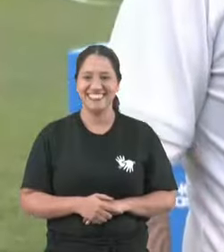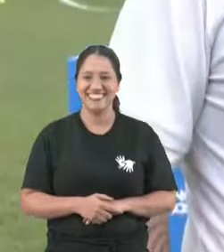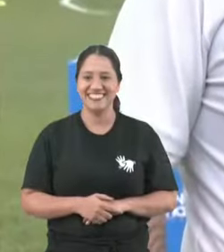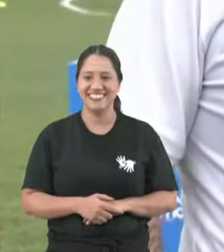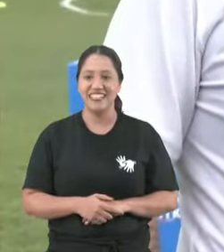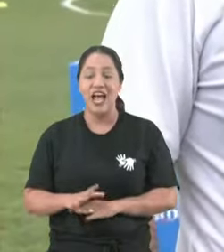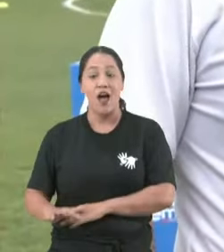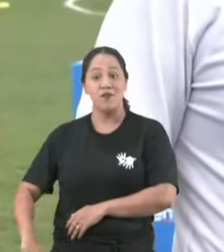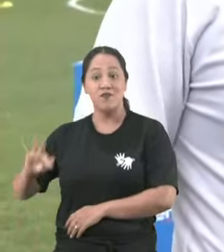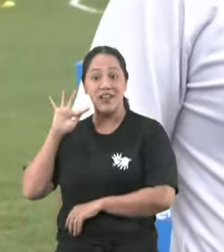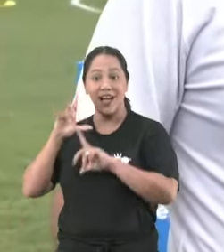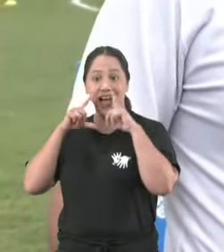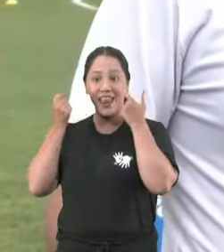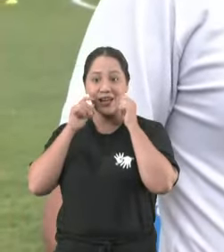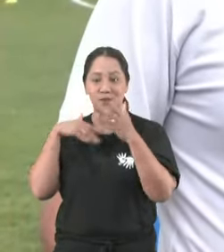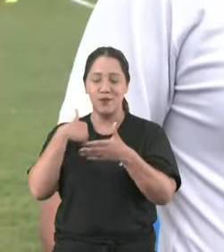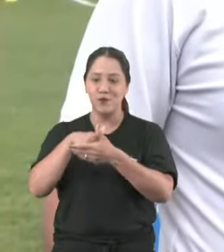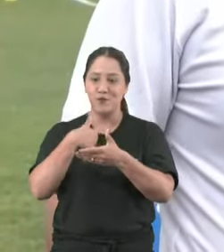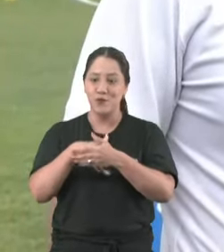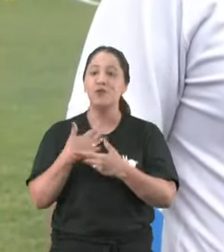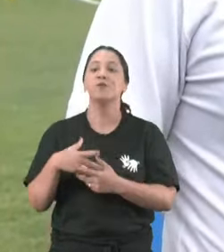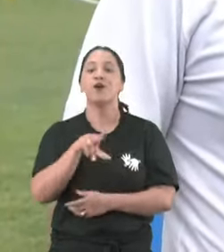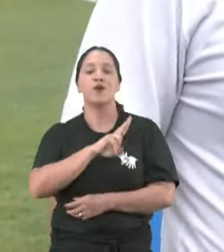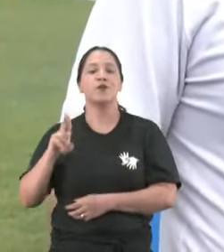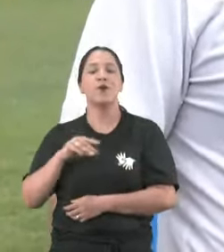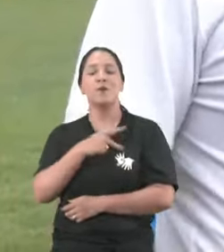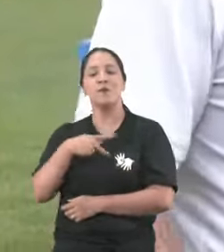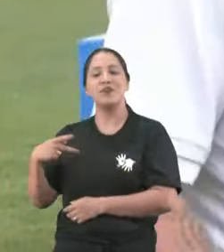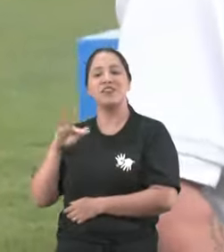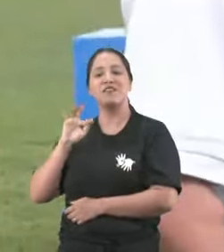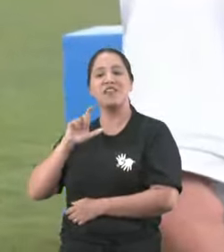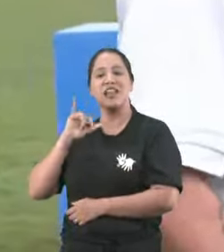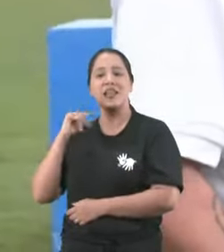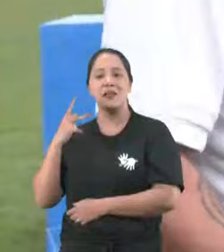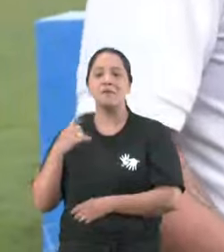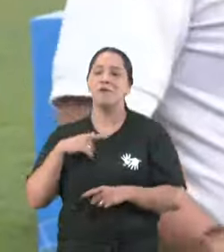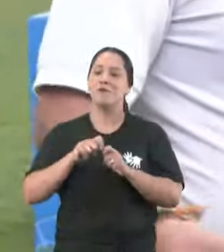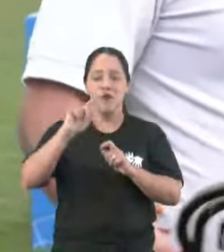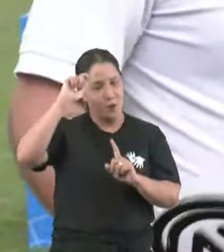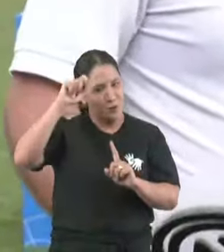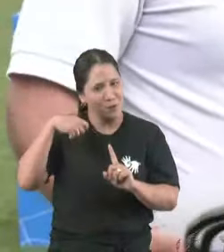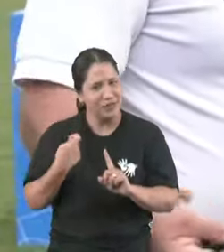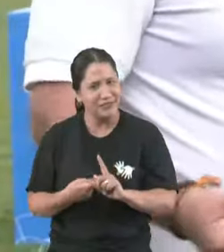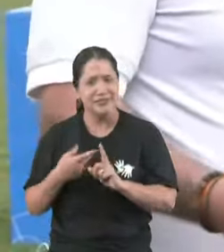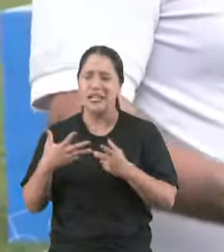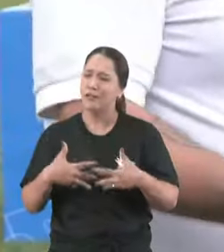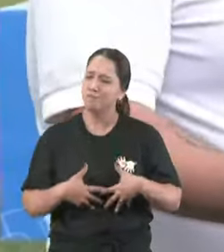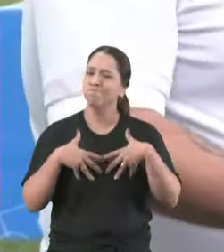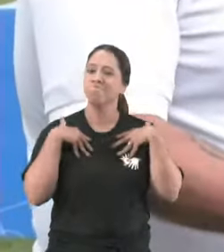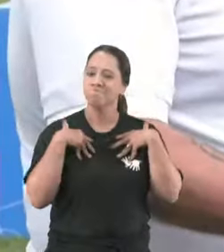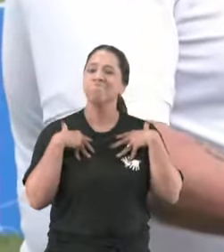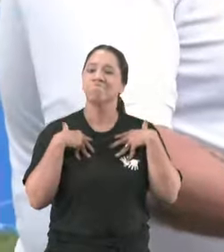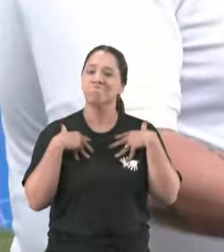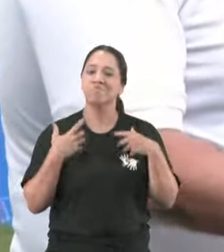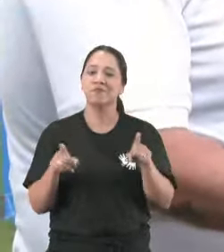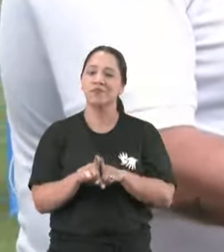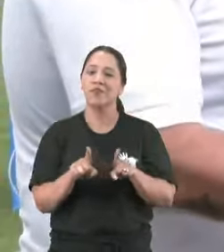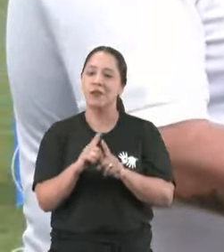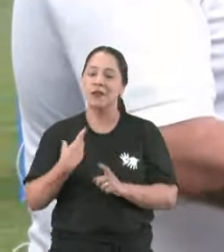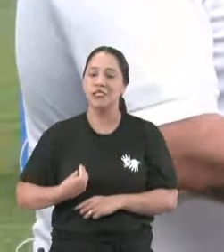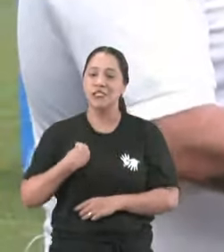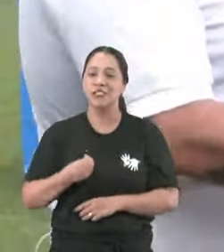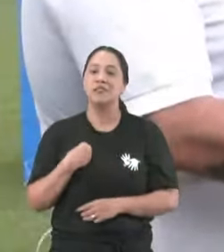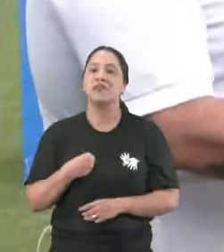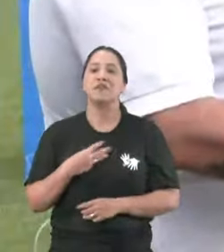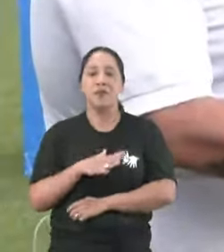A Federação Alagoana de Futebol, em nome do presidente Felipe Feijó, né, vai fazer uma homenagem, uma justíssima homenagem, inclusive trazendo aqui